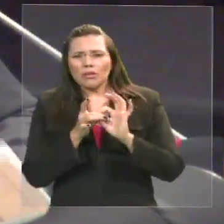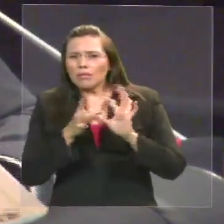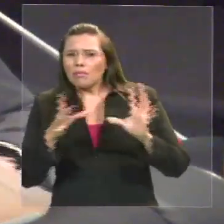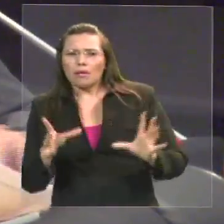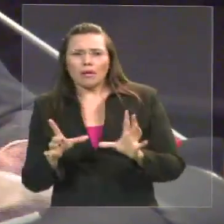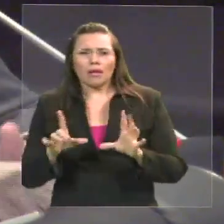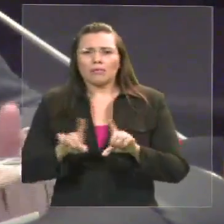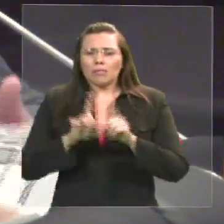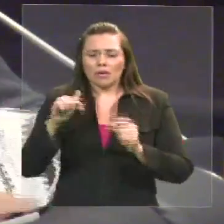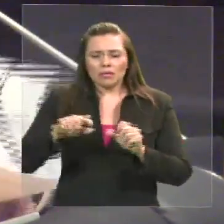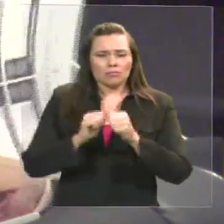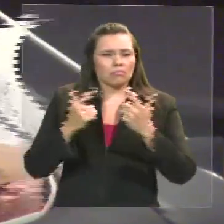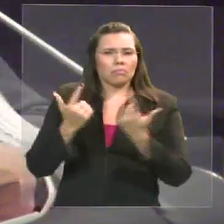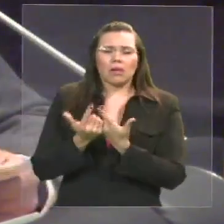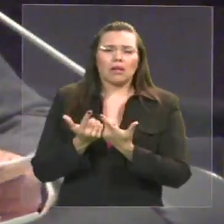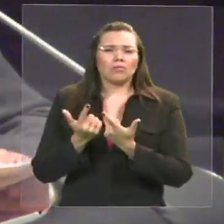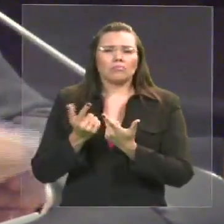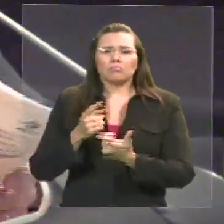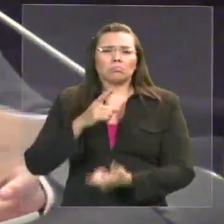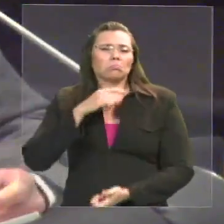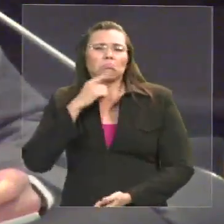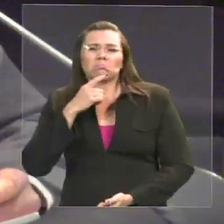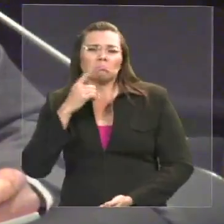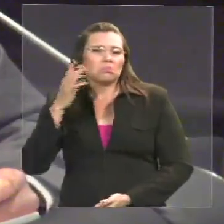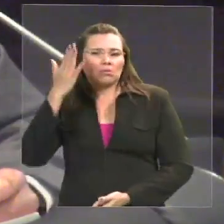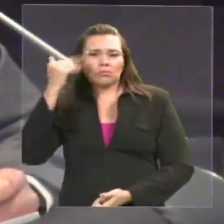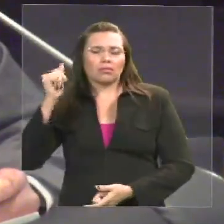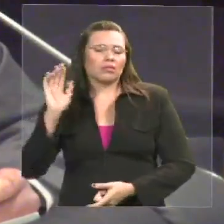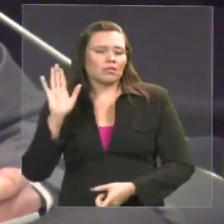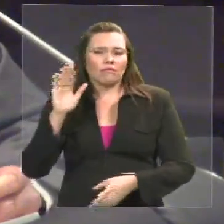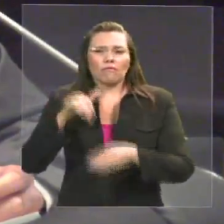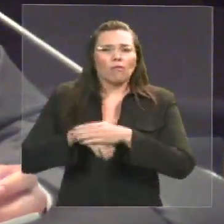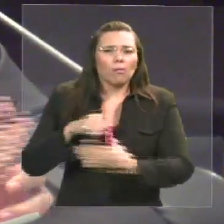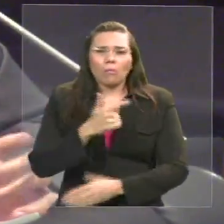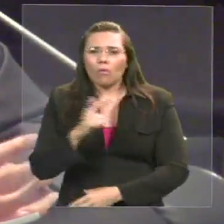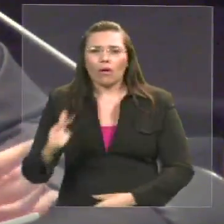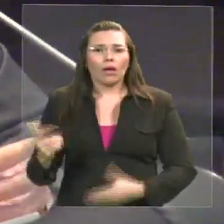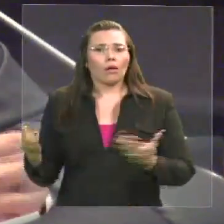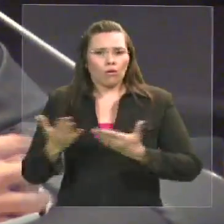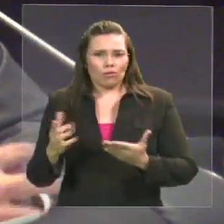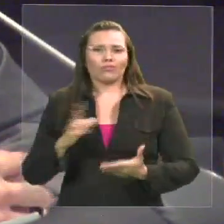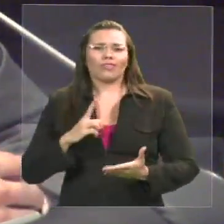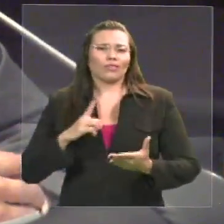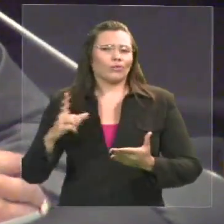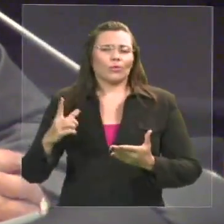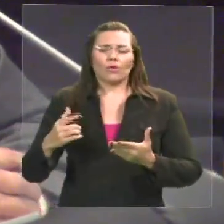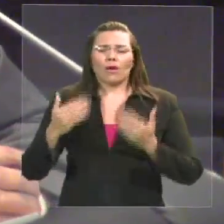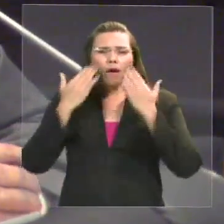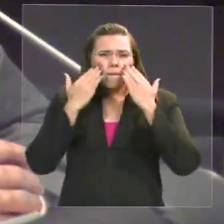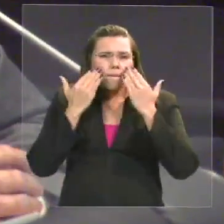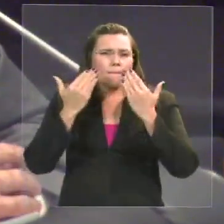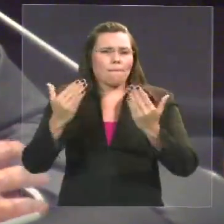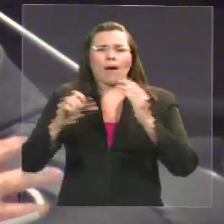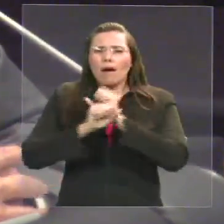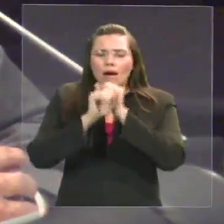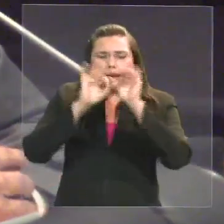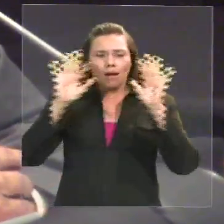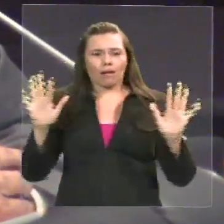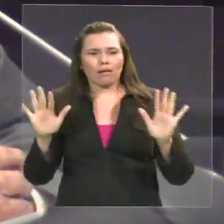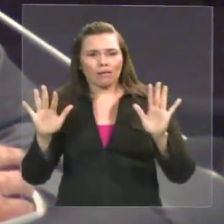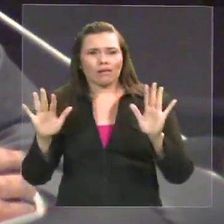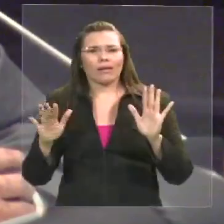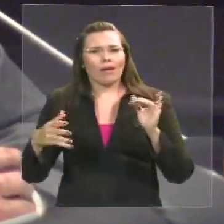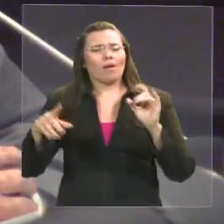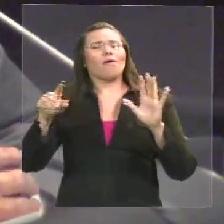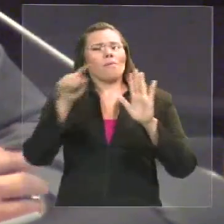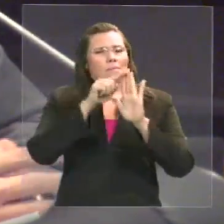gestão do governador Flávio Dino, o secretário Marcelo vem feito um excelente trabalho, e agora lança esse programa Mais Emprego para poder gerar a economia do